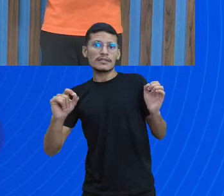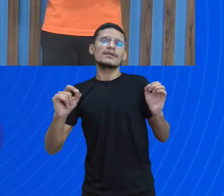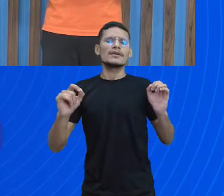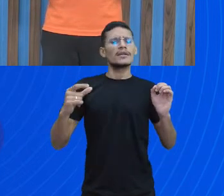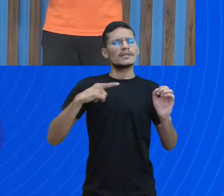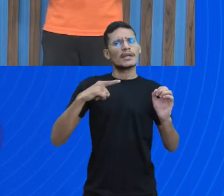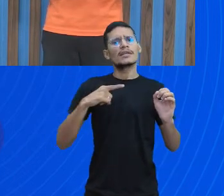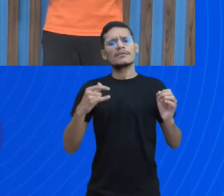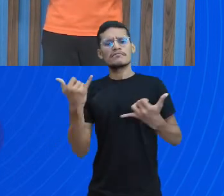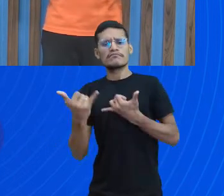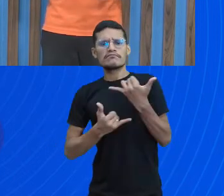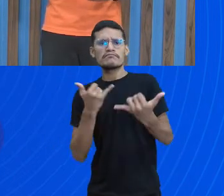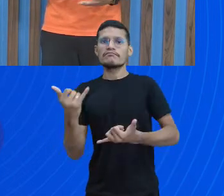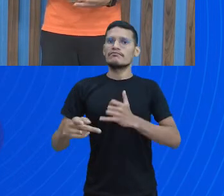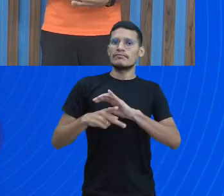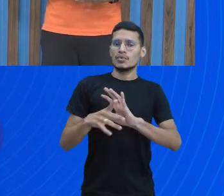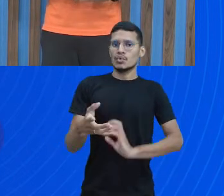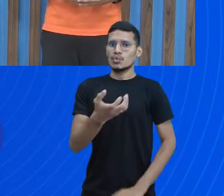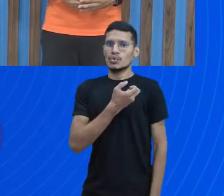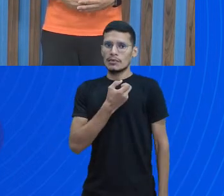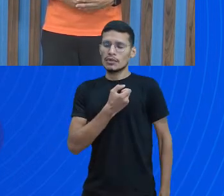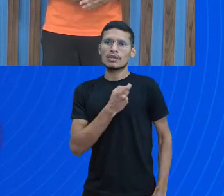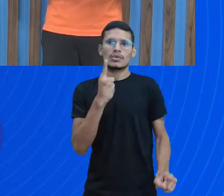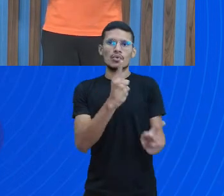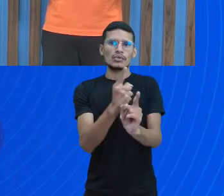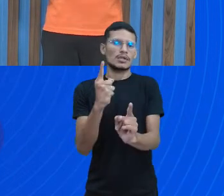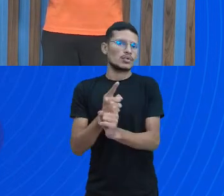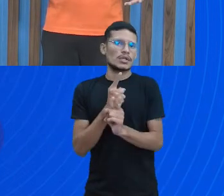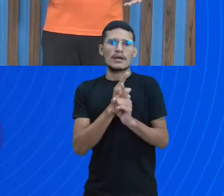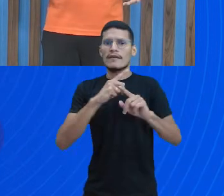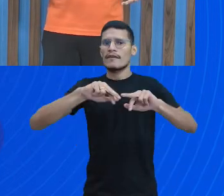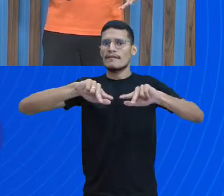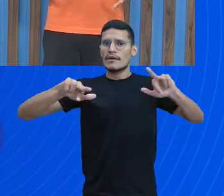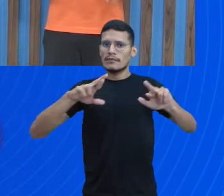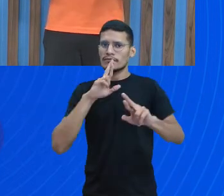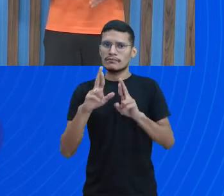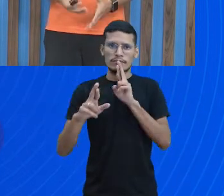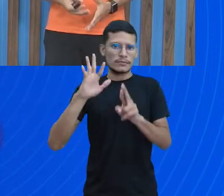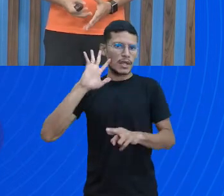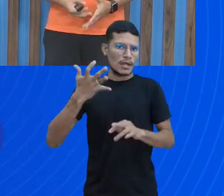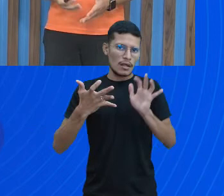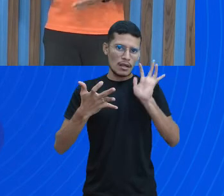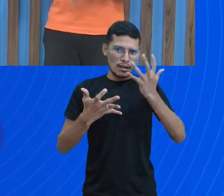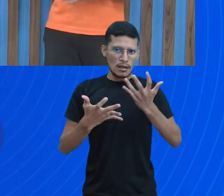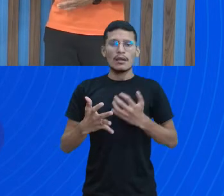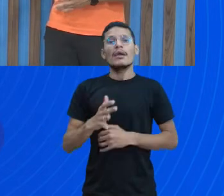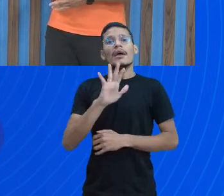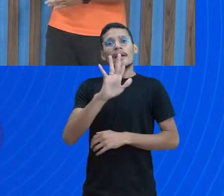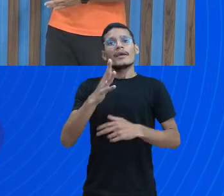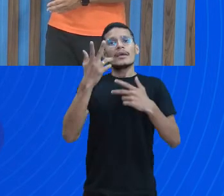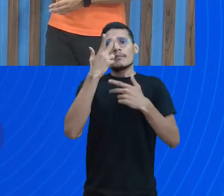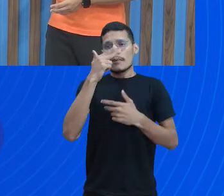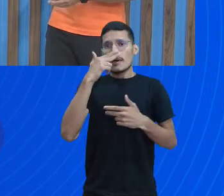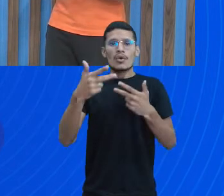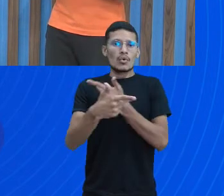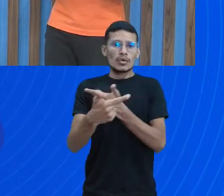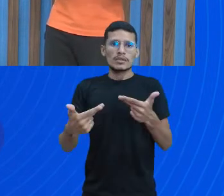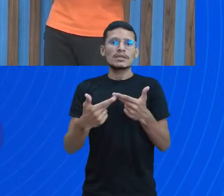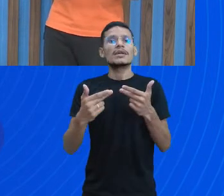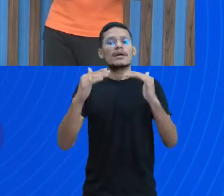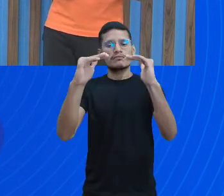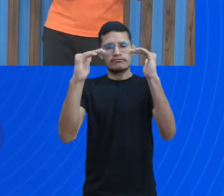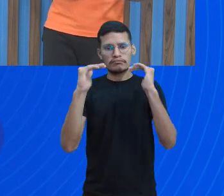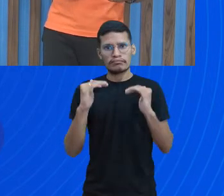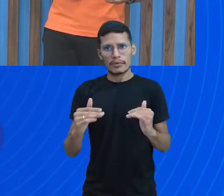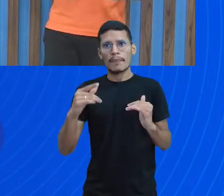Então, você pode brincar com esses números aí e encontrar infinitas soluções. A mesma coisa para a equação de baixo ali, ó, quando eu tenho